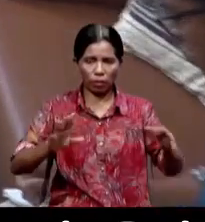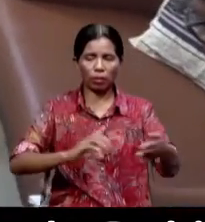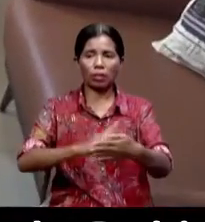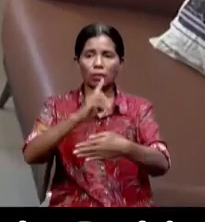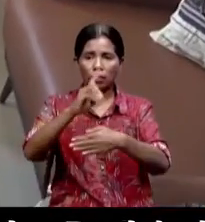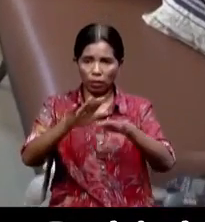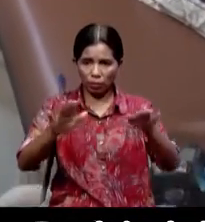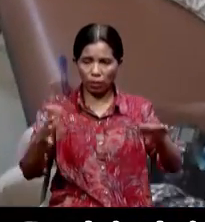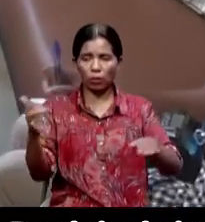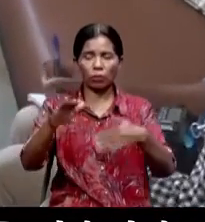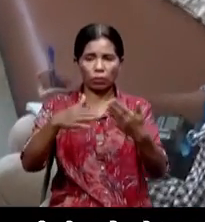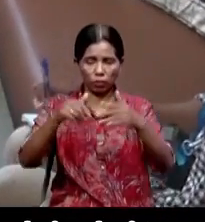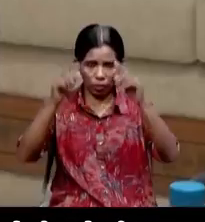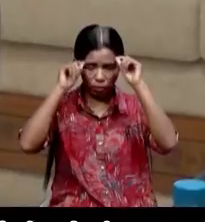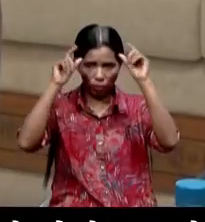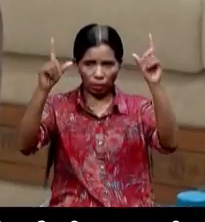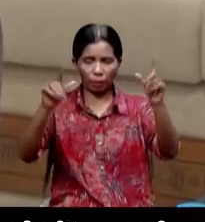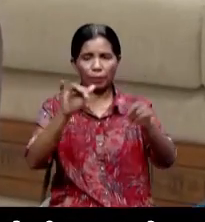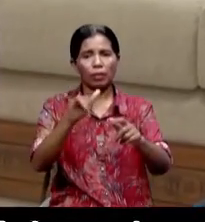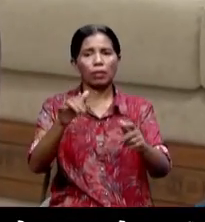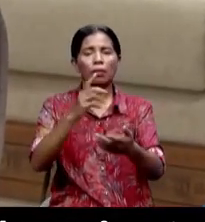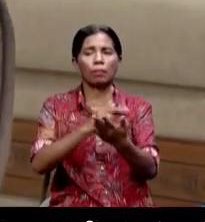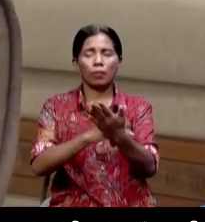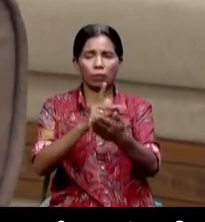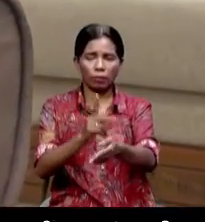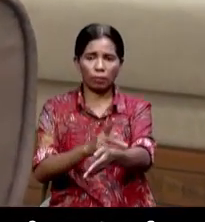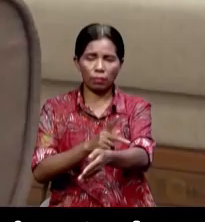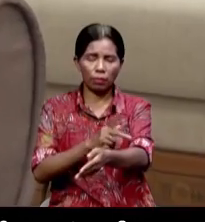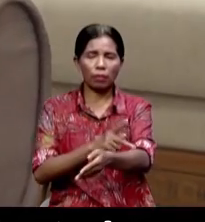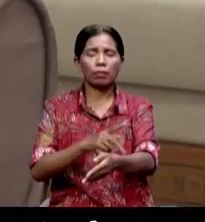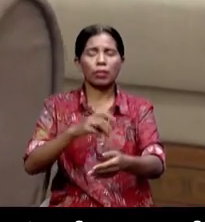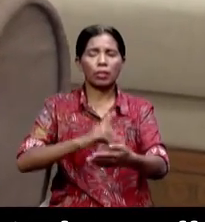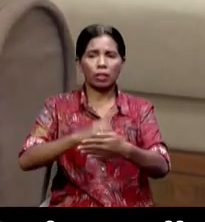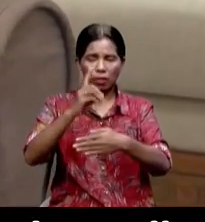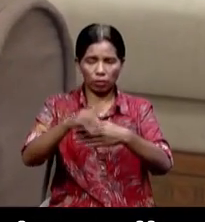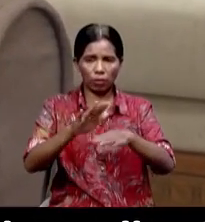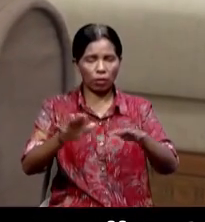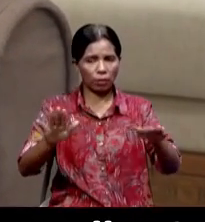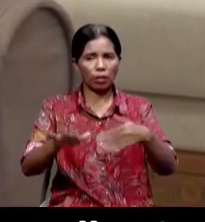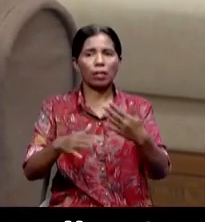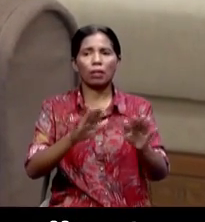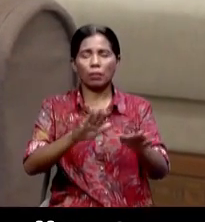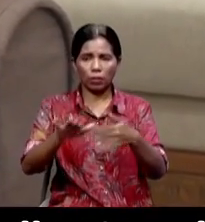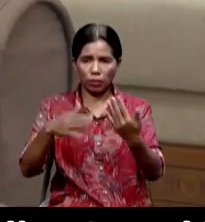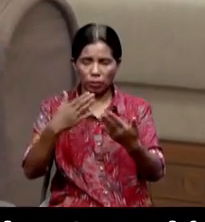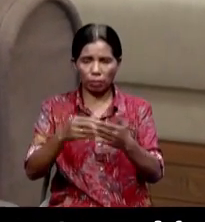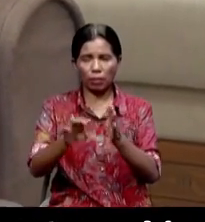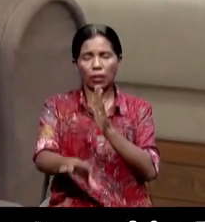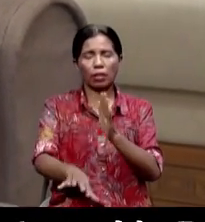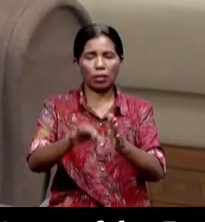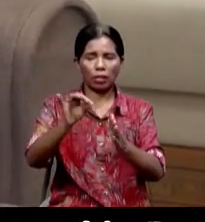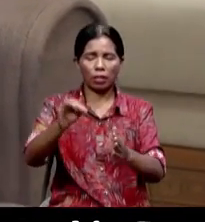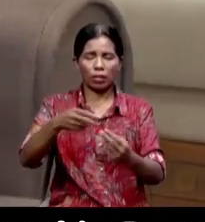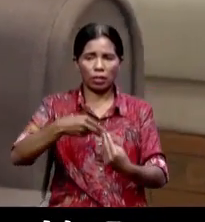sira ya Timor Leste. Acordo nemos cita con la promove direto labarik no bem-estar labarik nian, nune labarik sira beleheta nutrisão